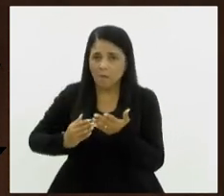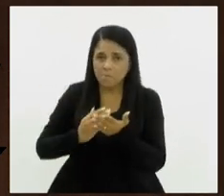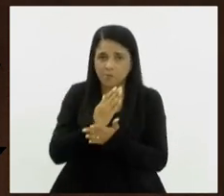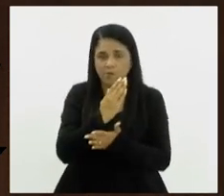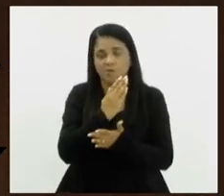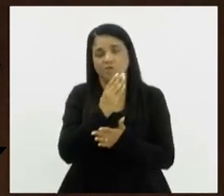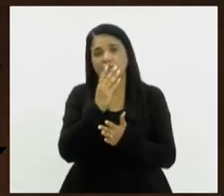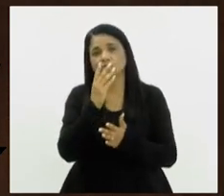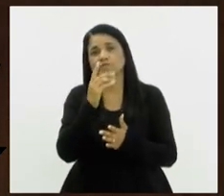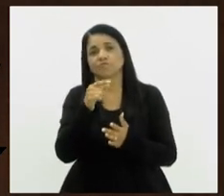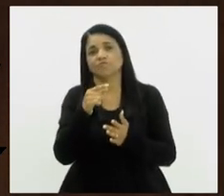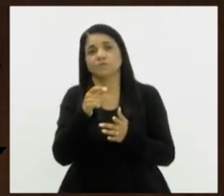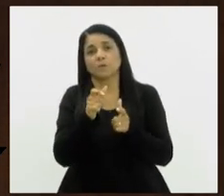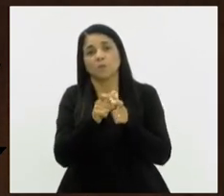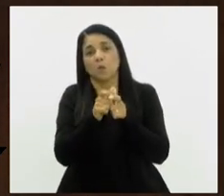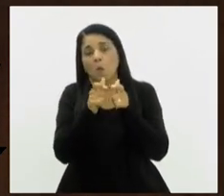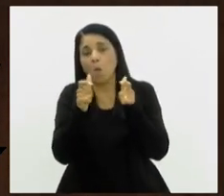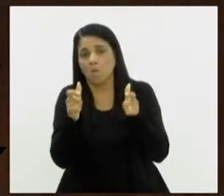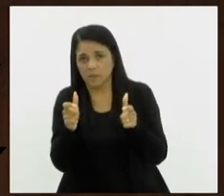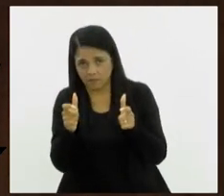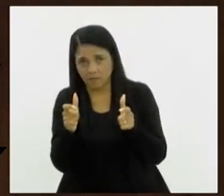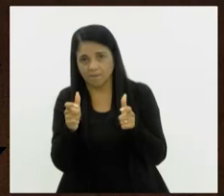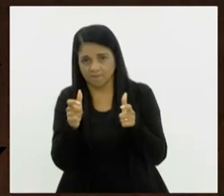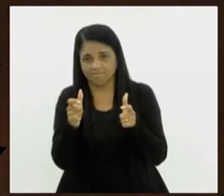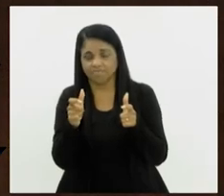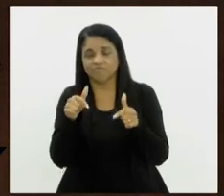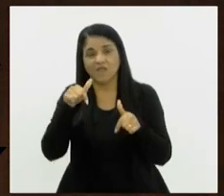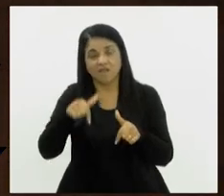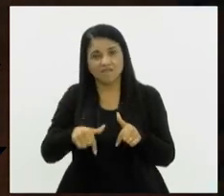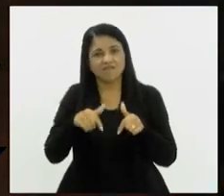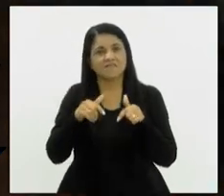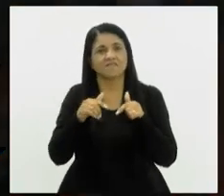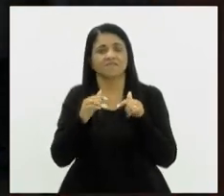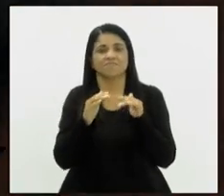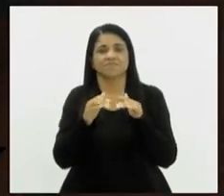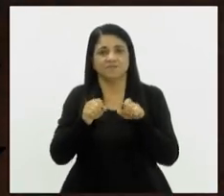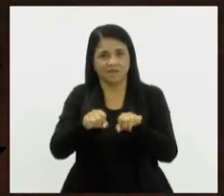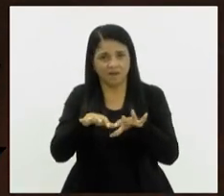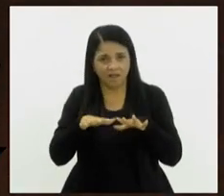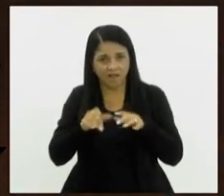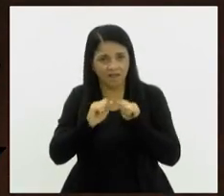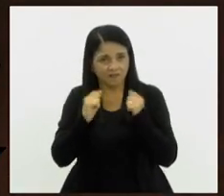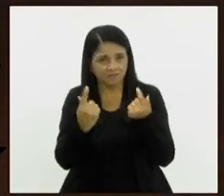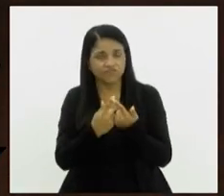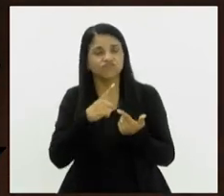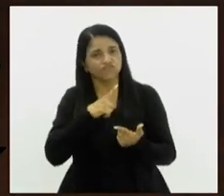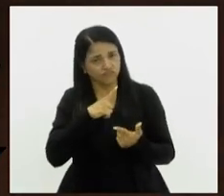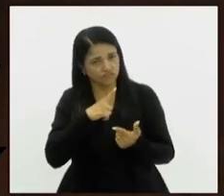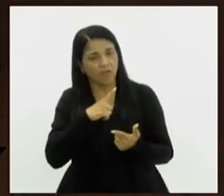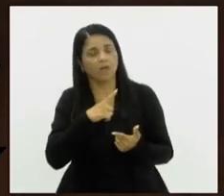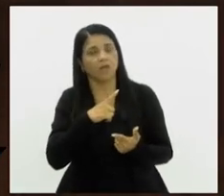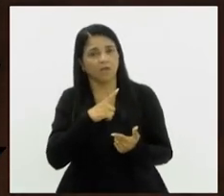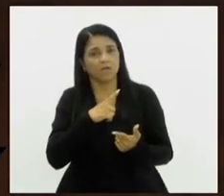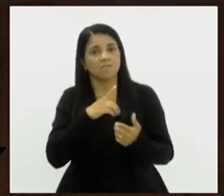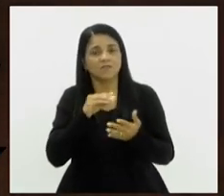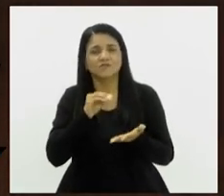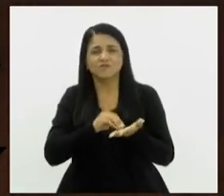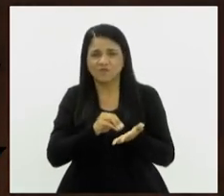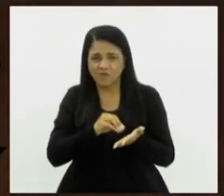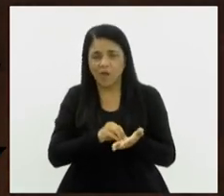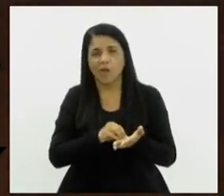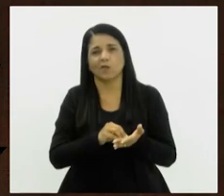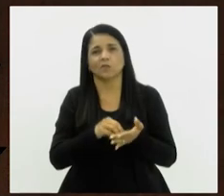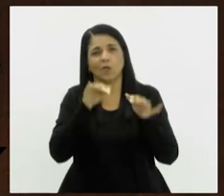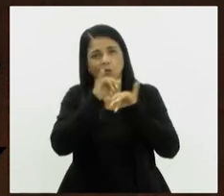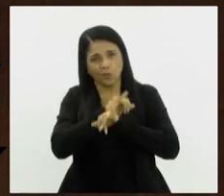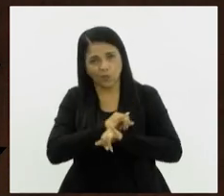que haja uma proporcionalidade. Aqui na casa nós temos feito isso, mas ainda é insuficiente. Então,